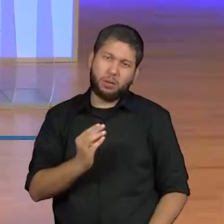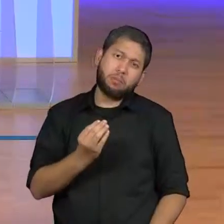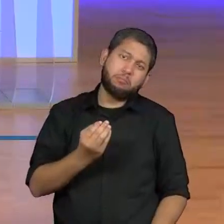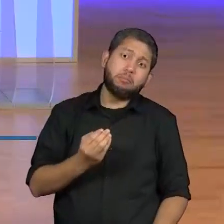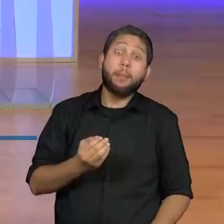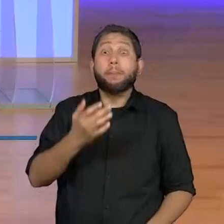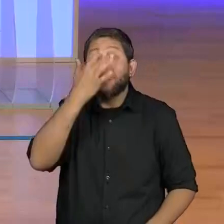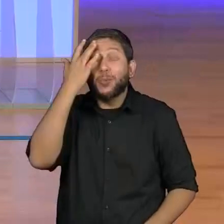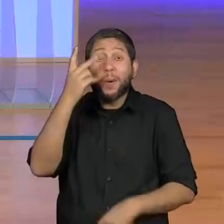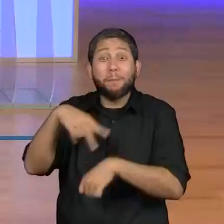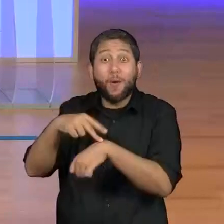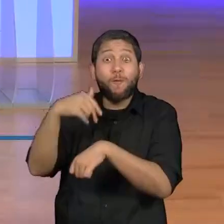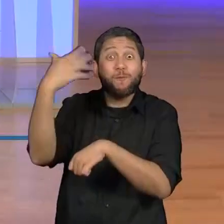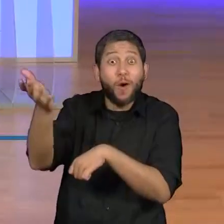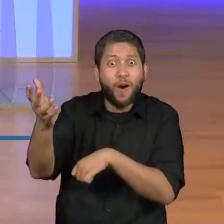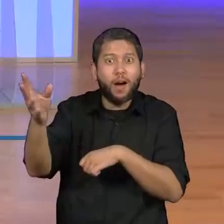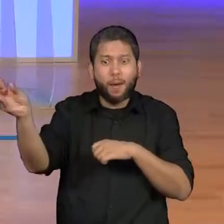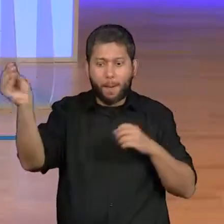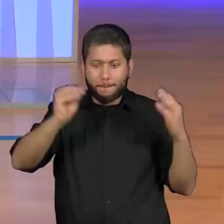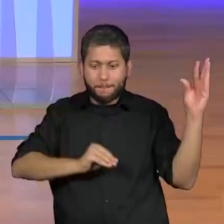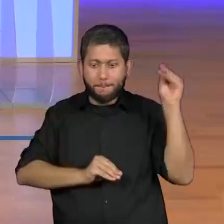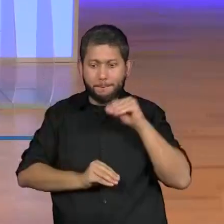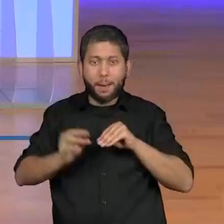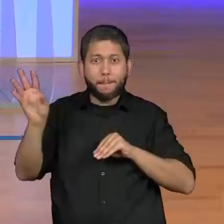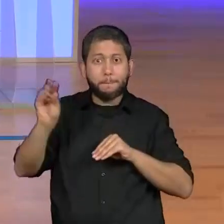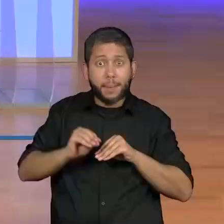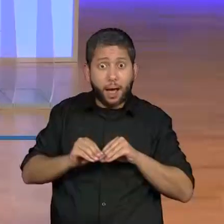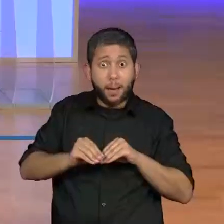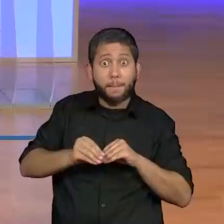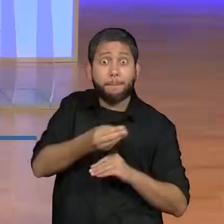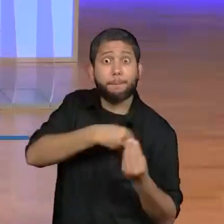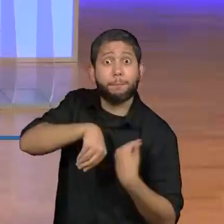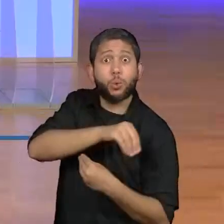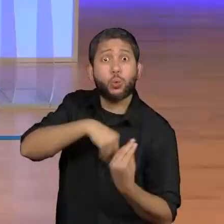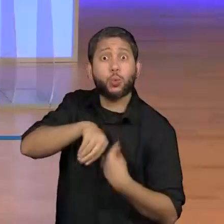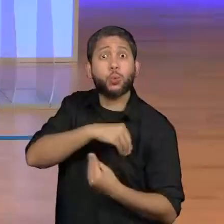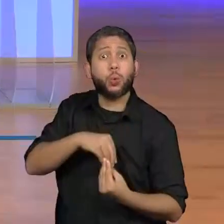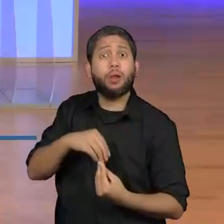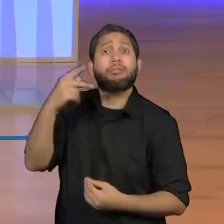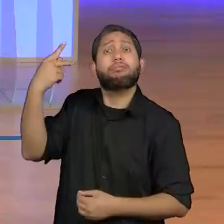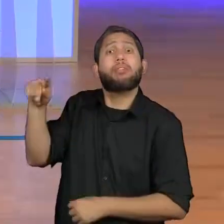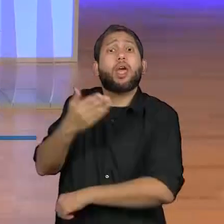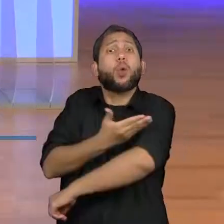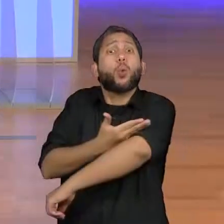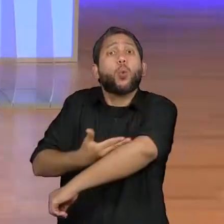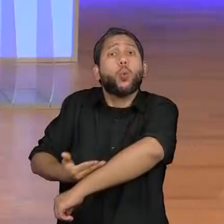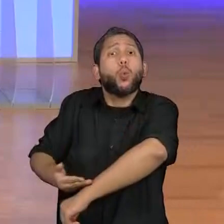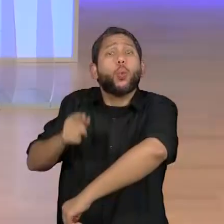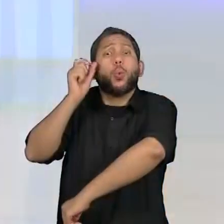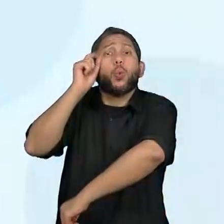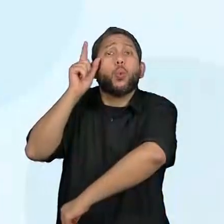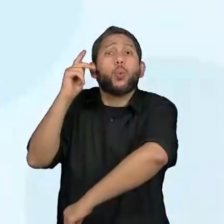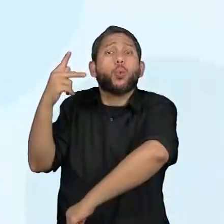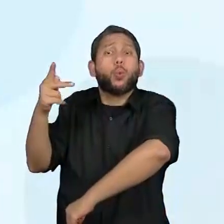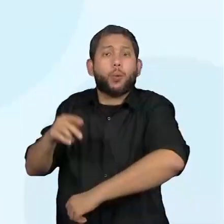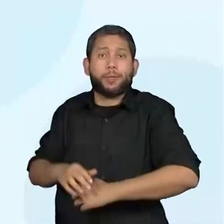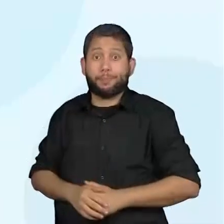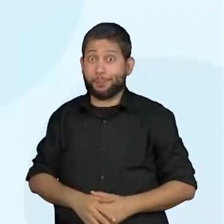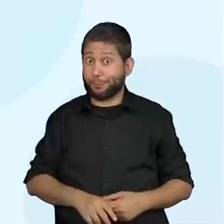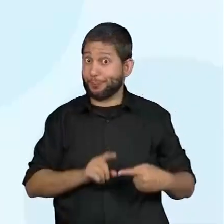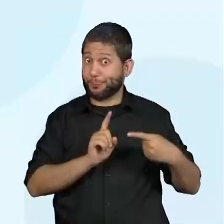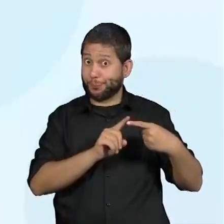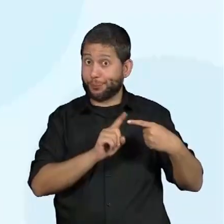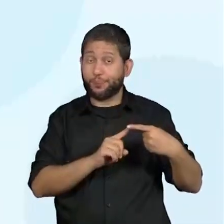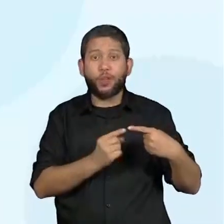Paulo, a gente traz os nossos costumes. E esses costumes seriam o quê, professora? Olha só. Sim. Seriam a